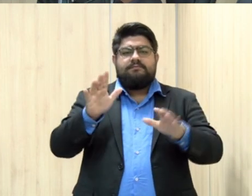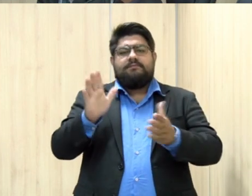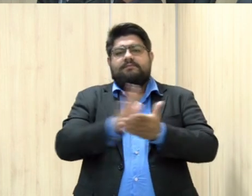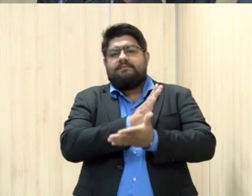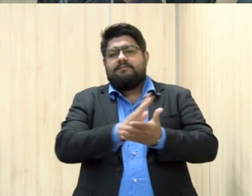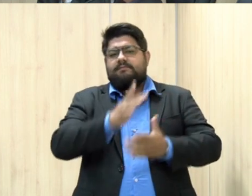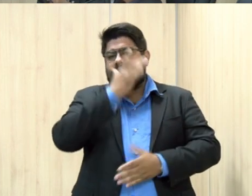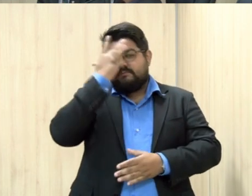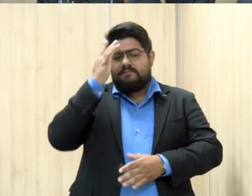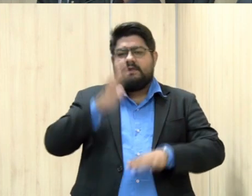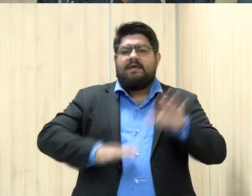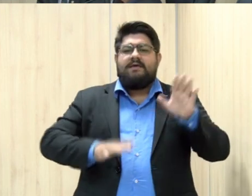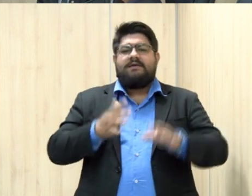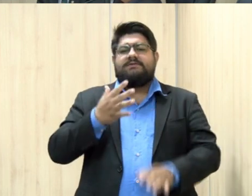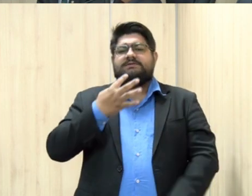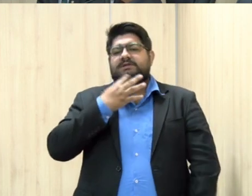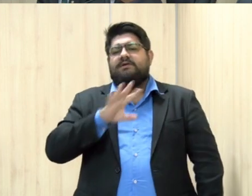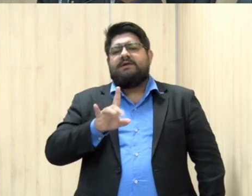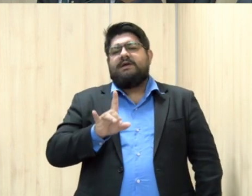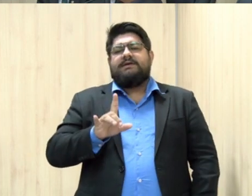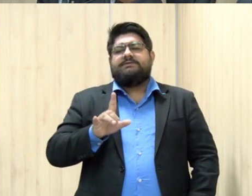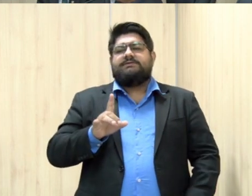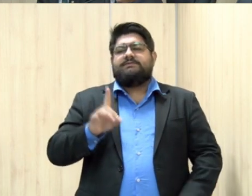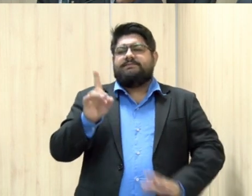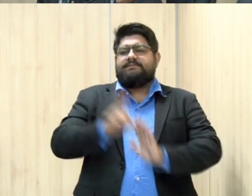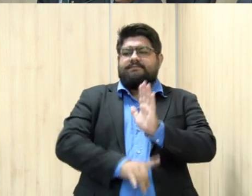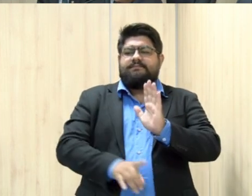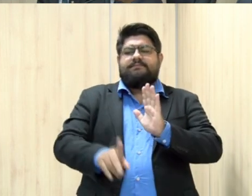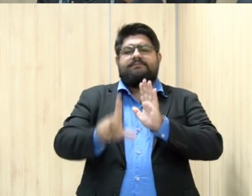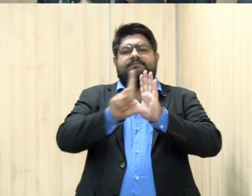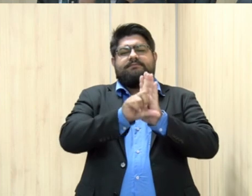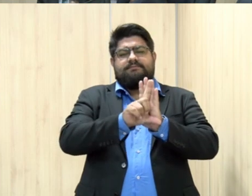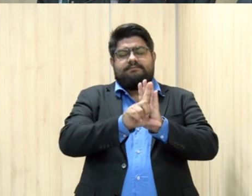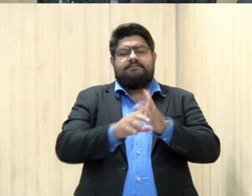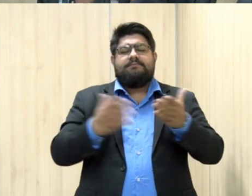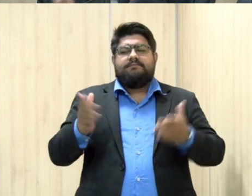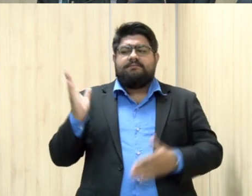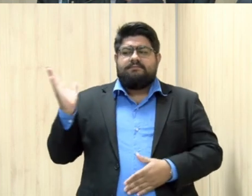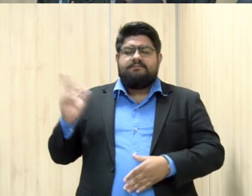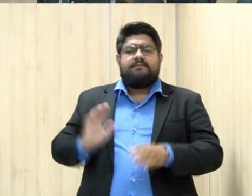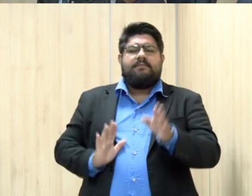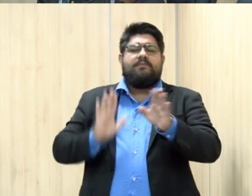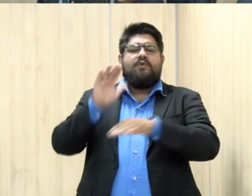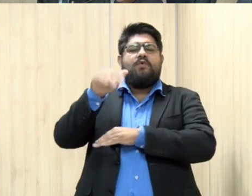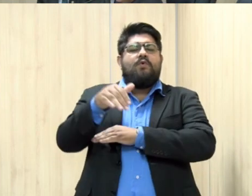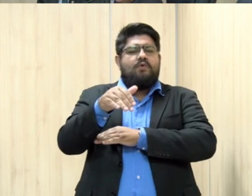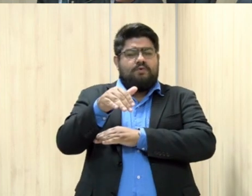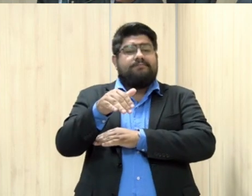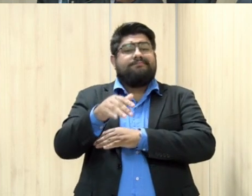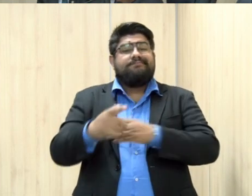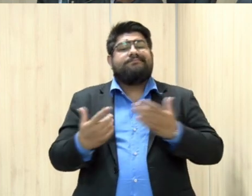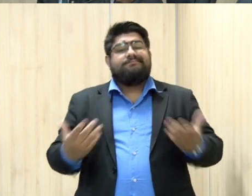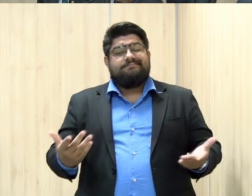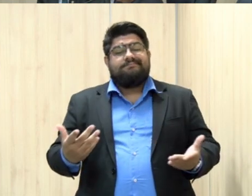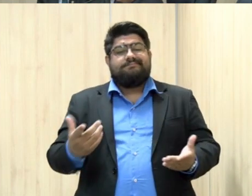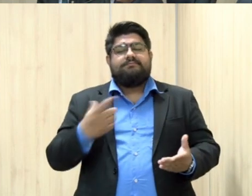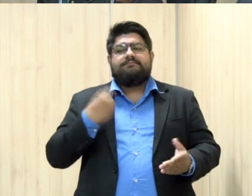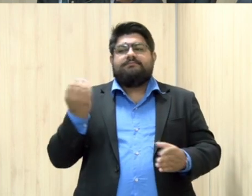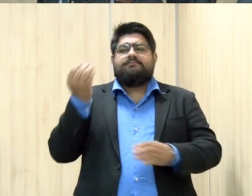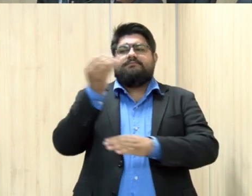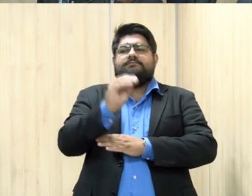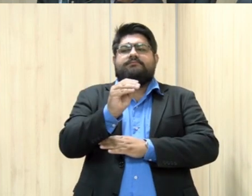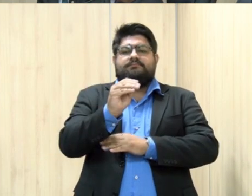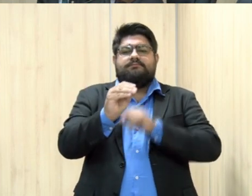não tem o conhecimento daquele direito através de uma lei e vossa excelência vai ainda além né coloca então